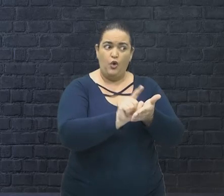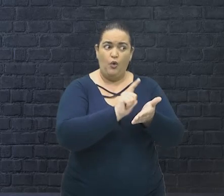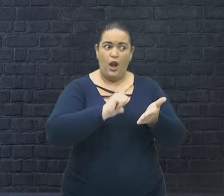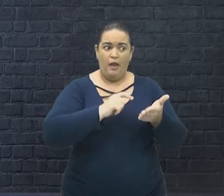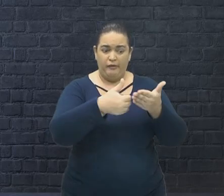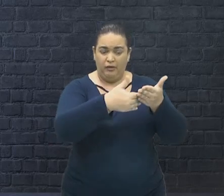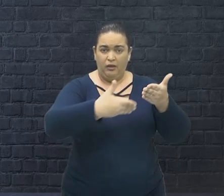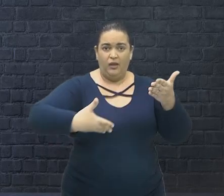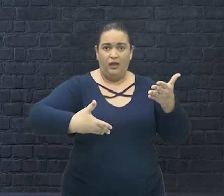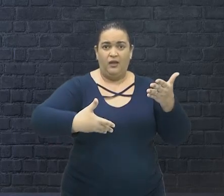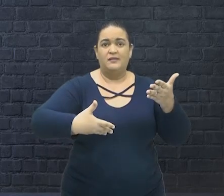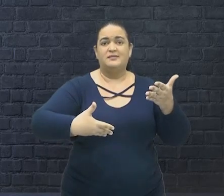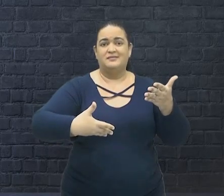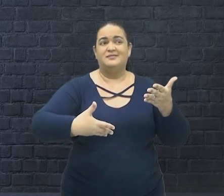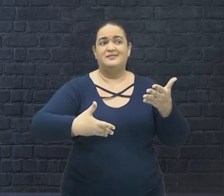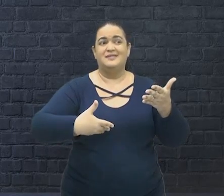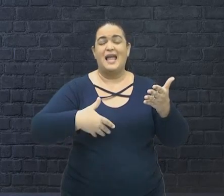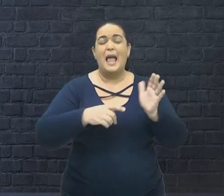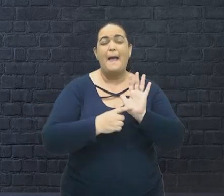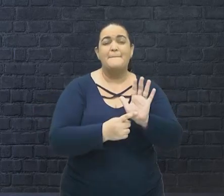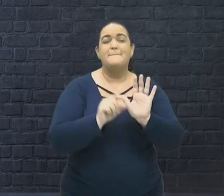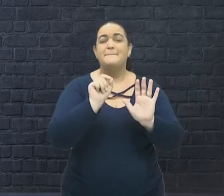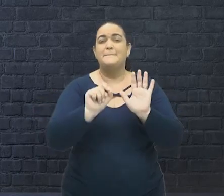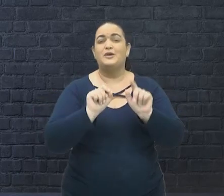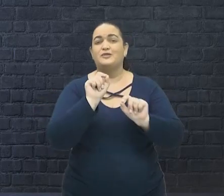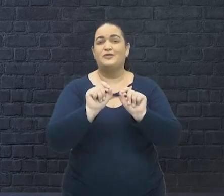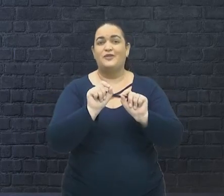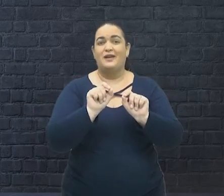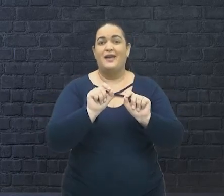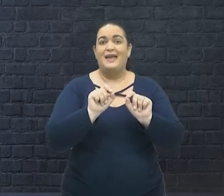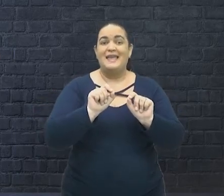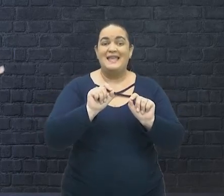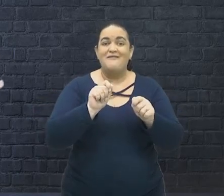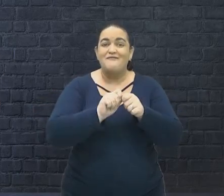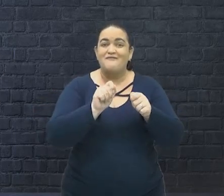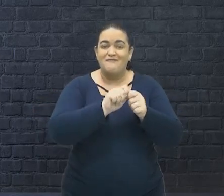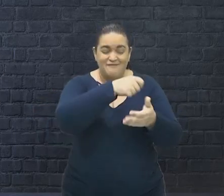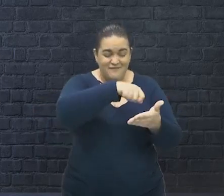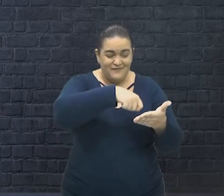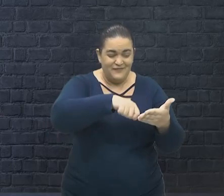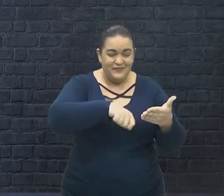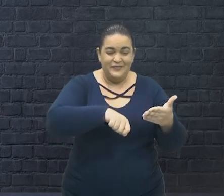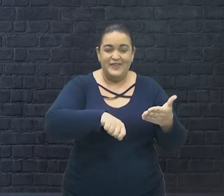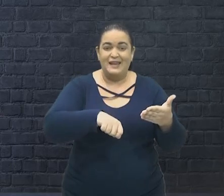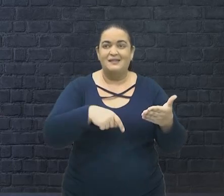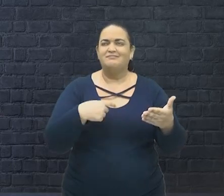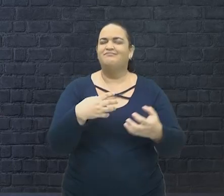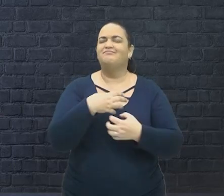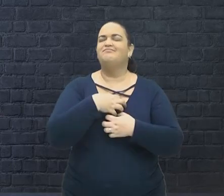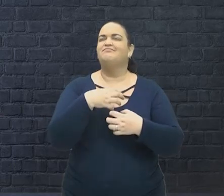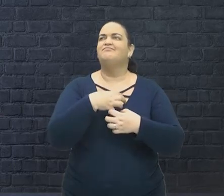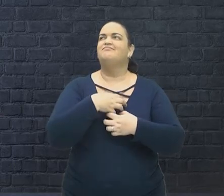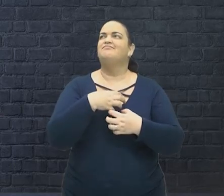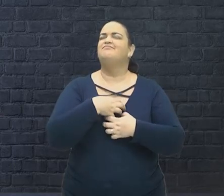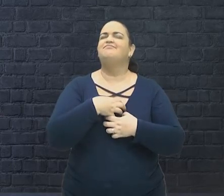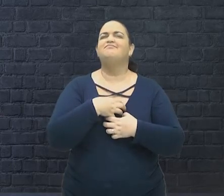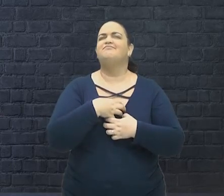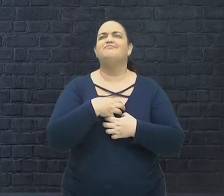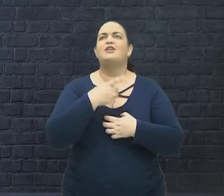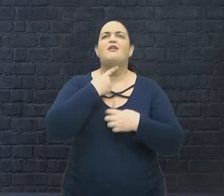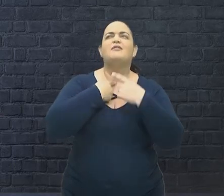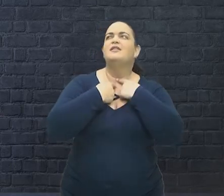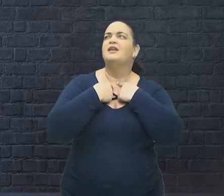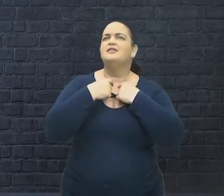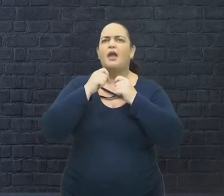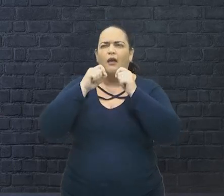texto, do livro, ela destaca que a escrita era o que fazia com que ela tivesse, inclusive, desejo de